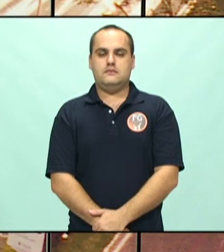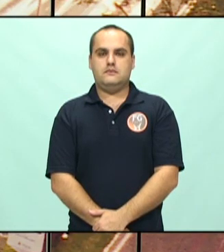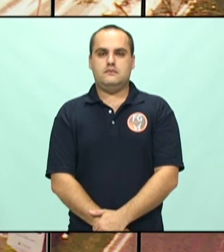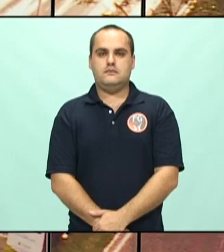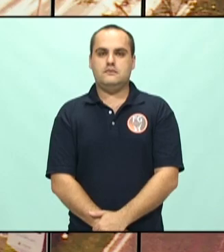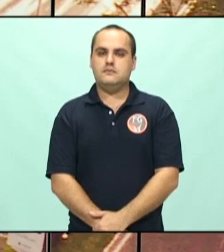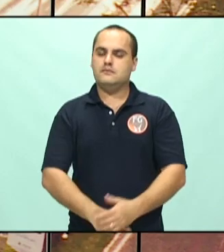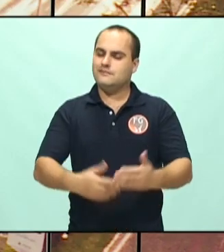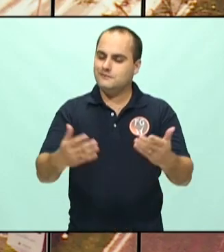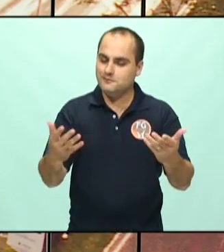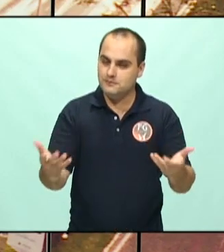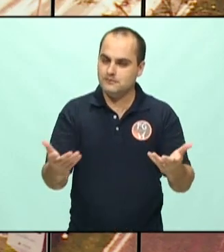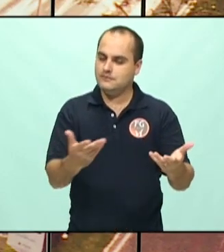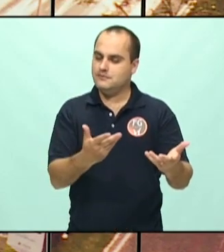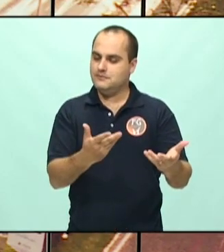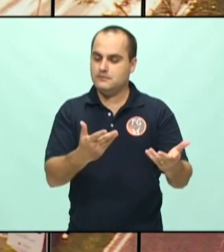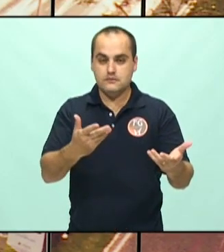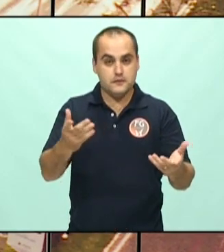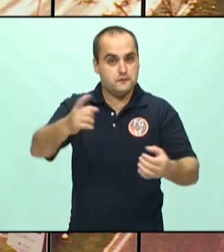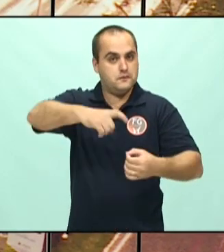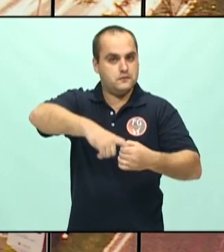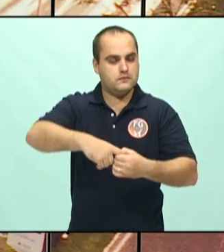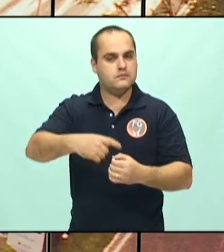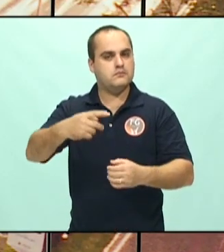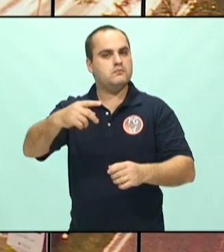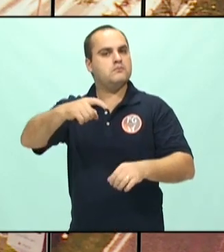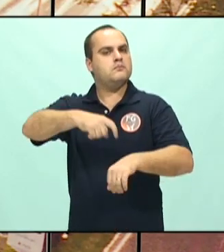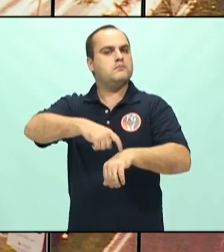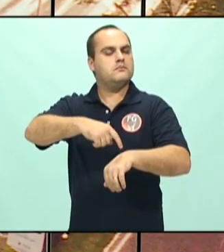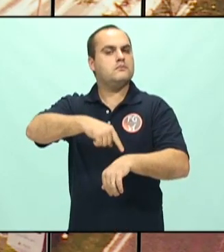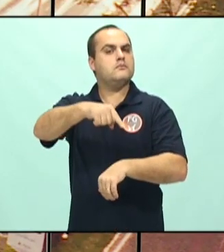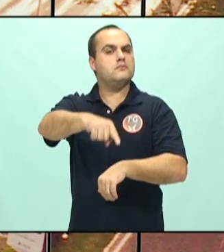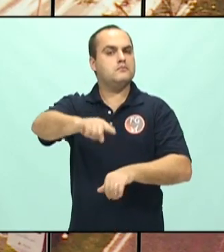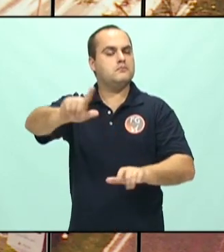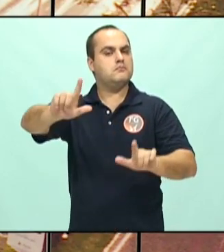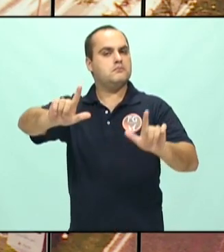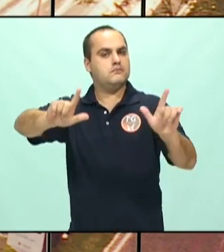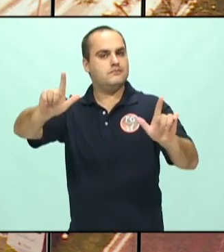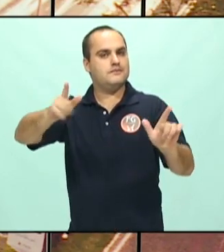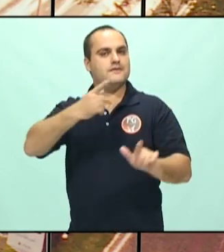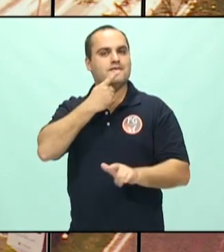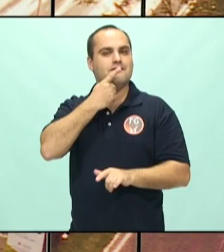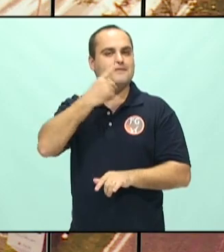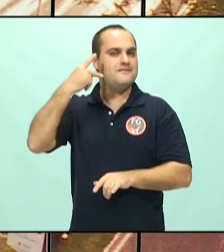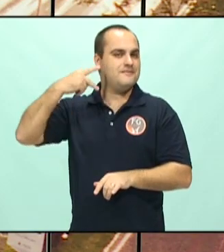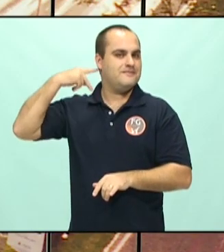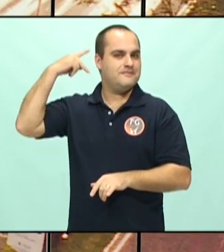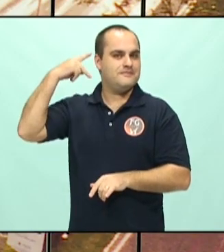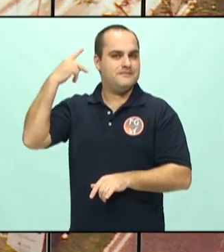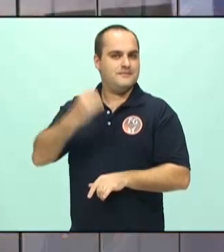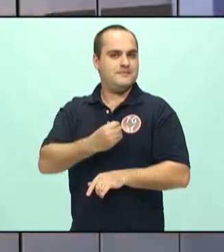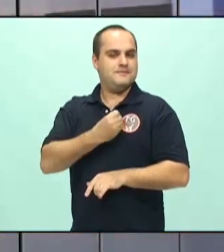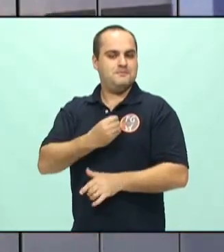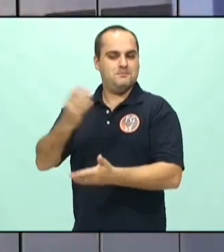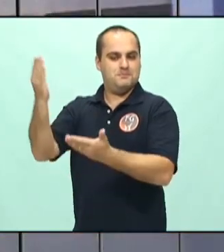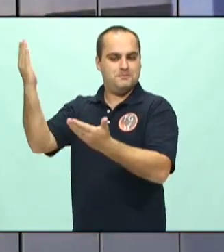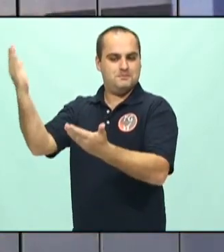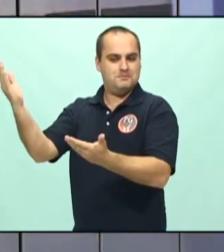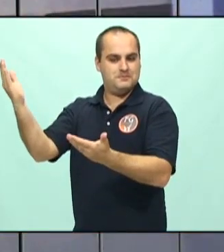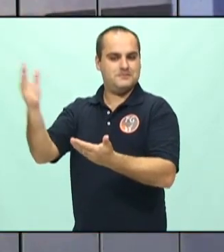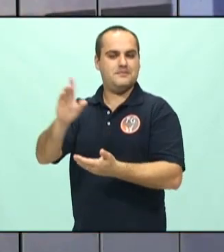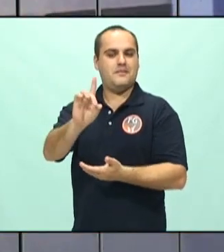amigos da tv câmara estamos de volta com o programa fala o vereador conosco a presença do vereador wanderley